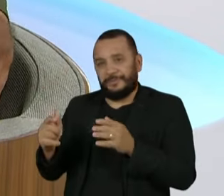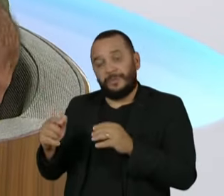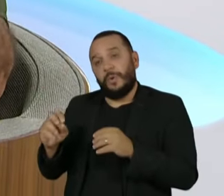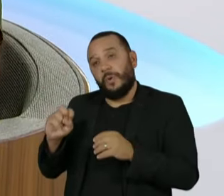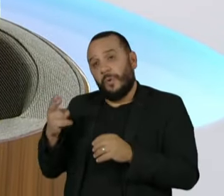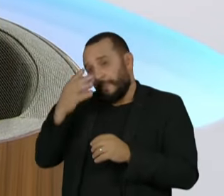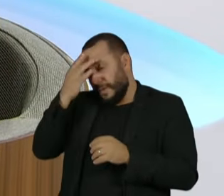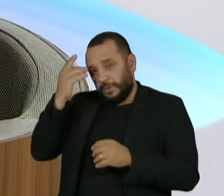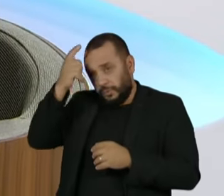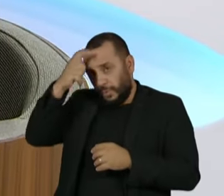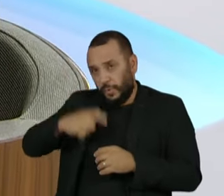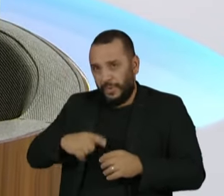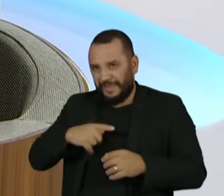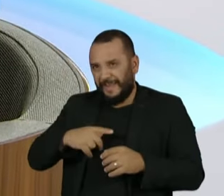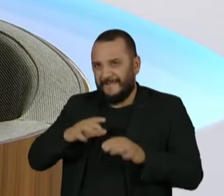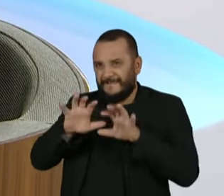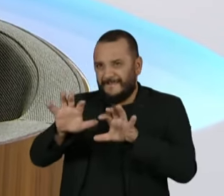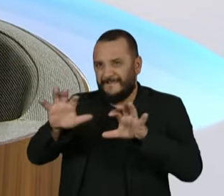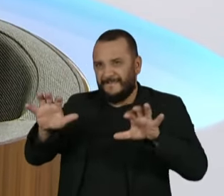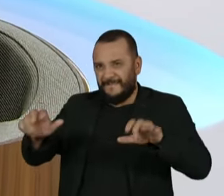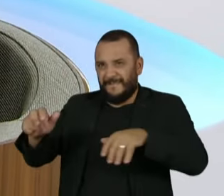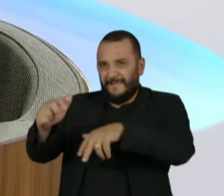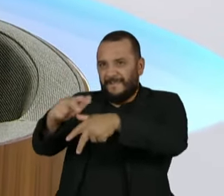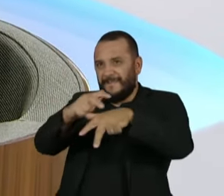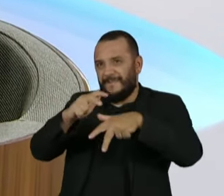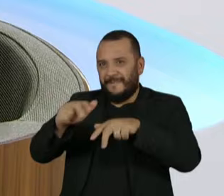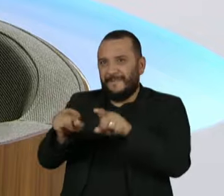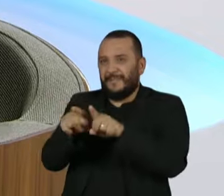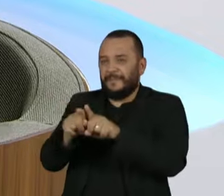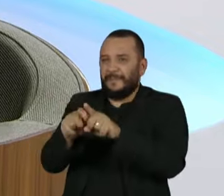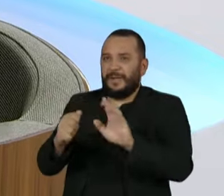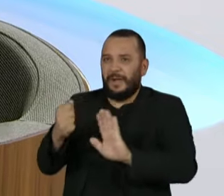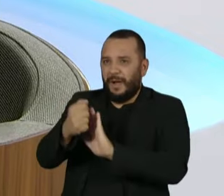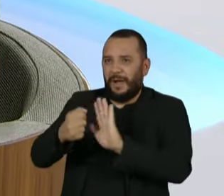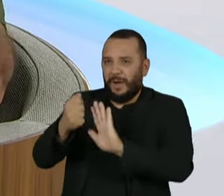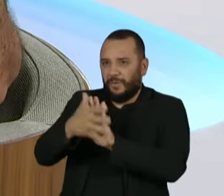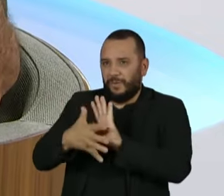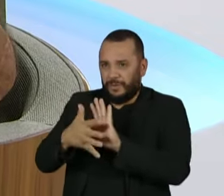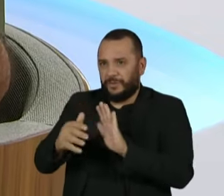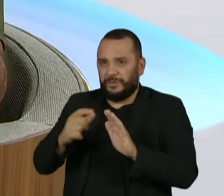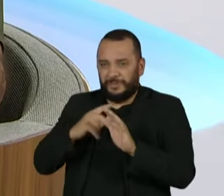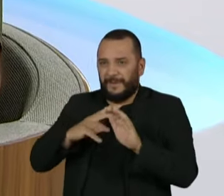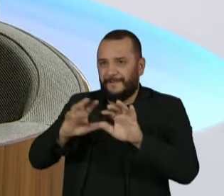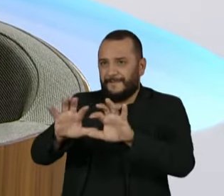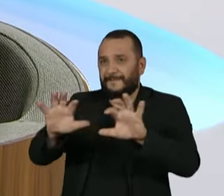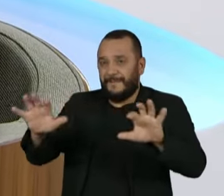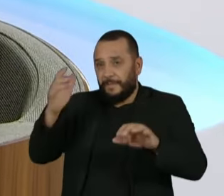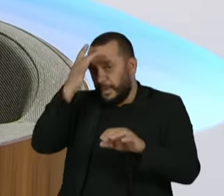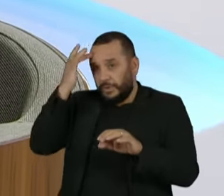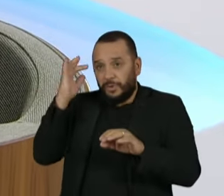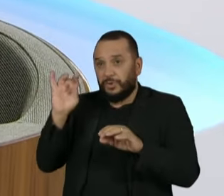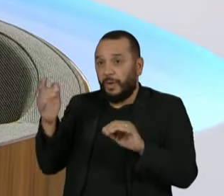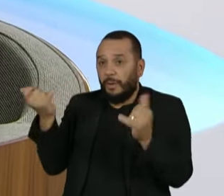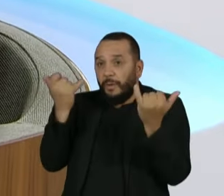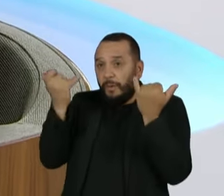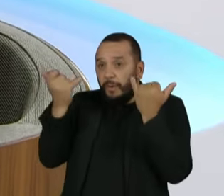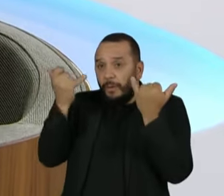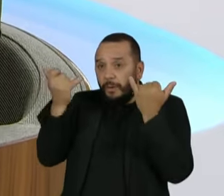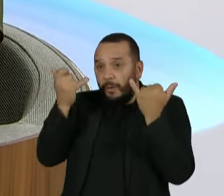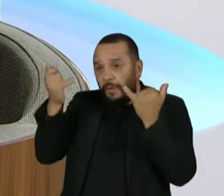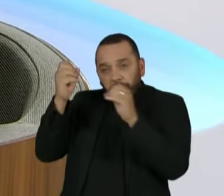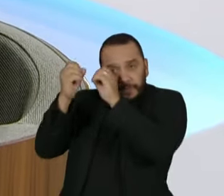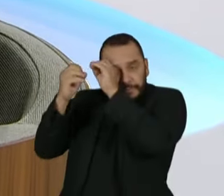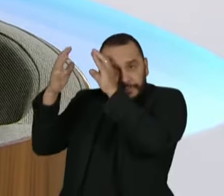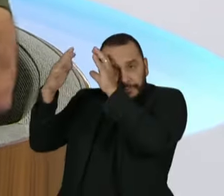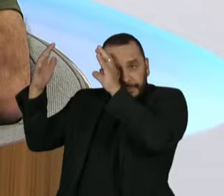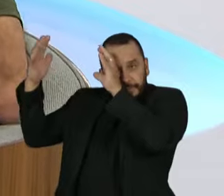Associados e manipulados por algoritmos de recomendação para pessoas que não falam nada mais só ouvem criam Imaginário as